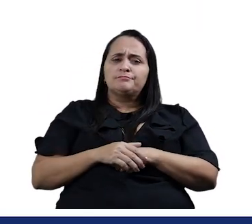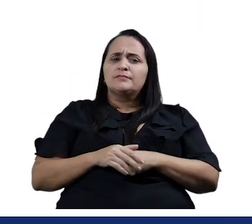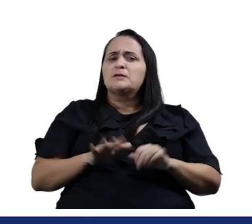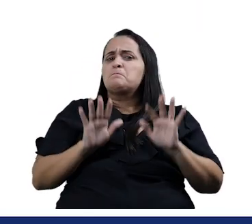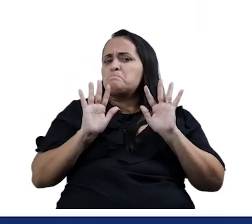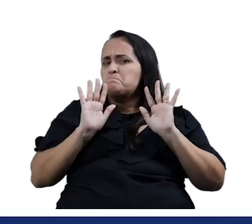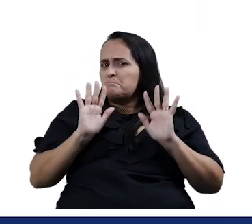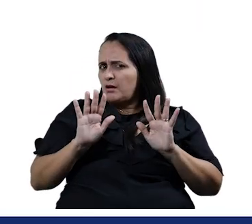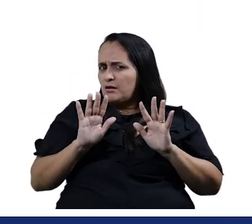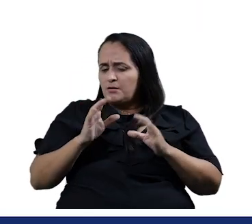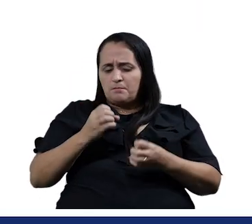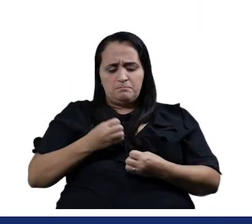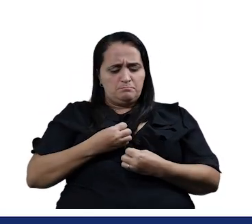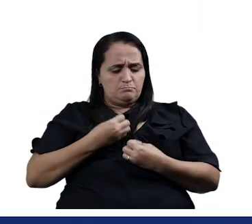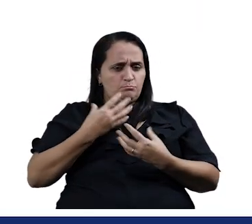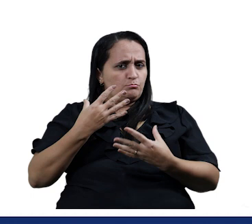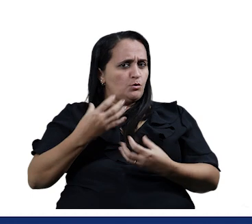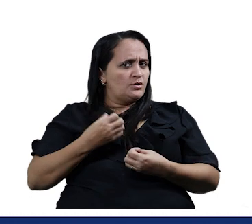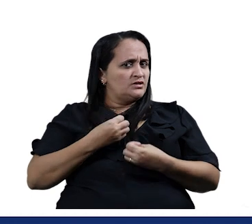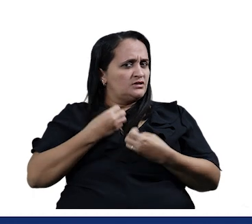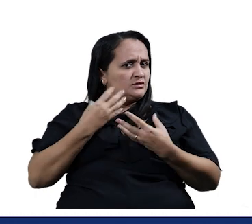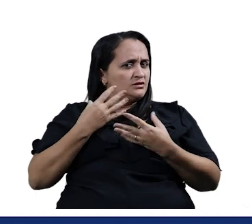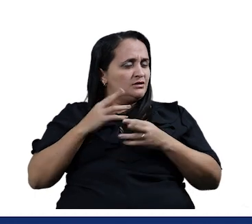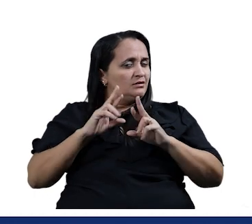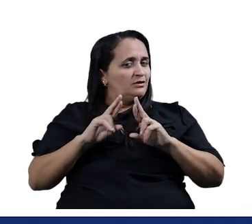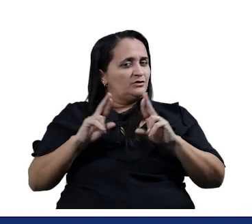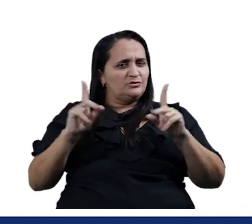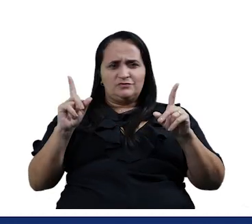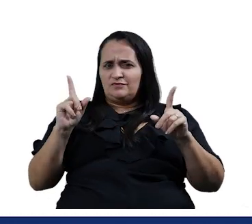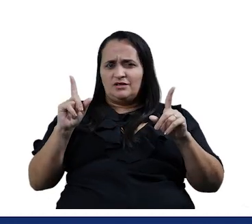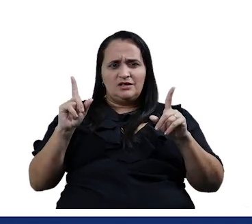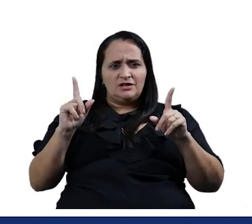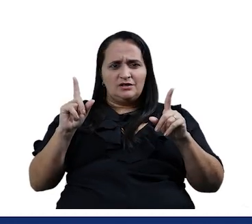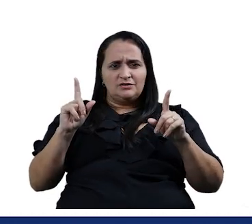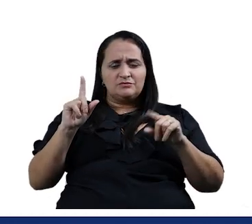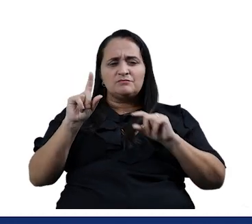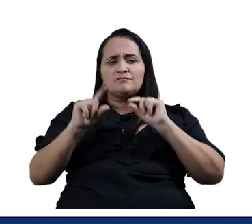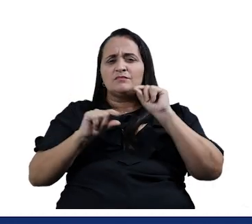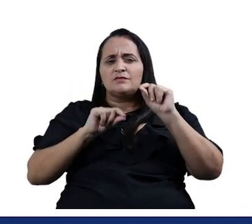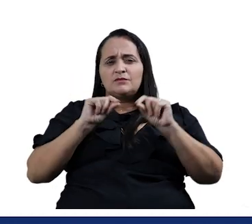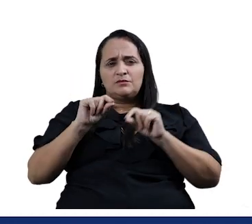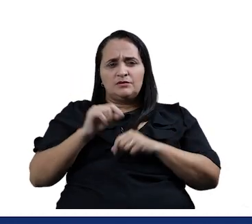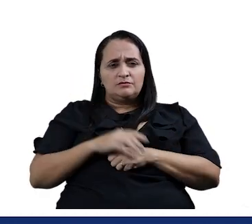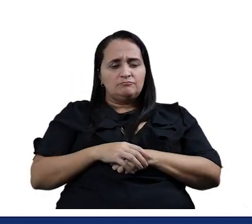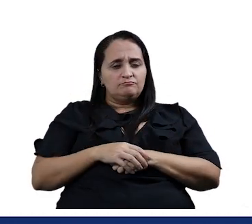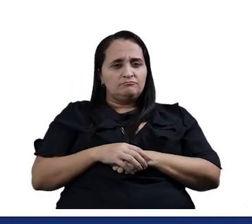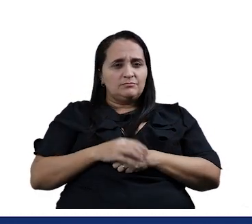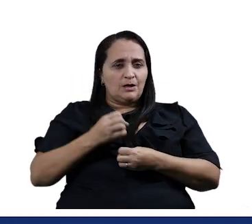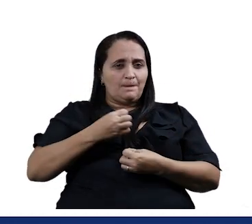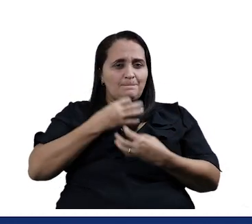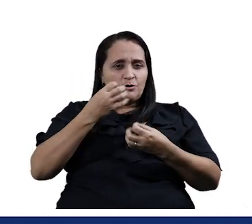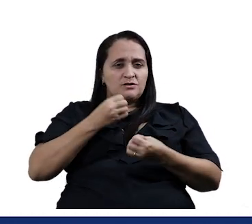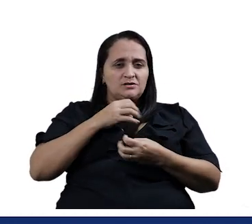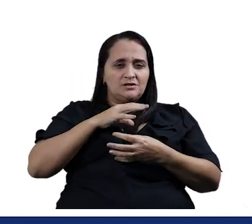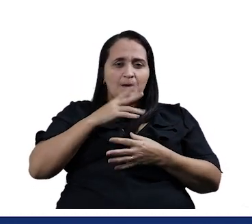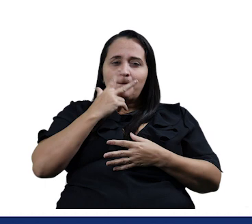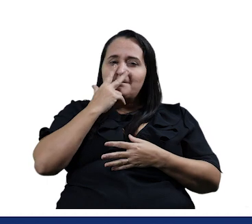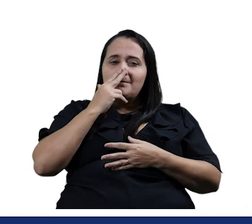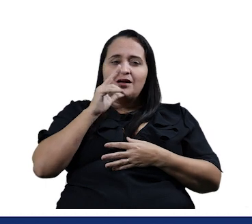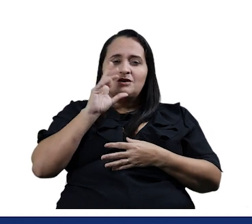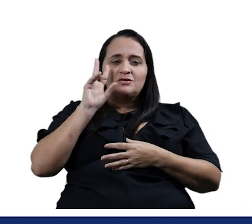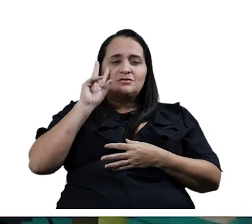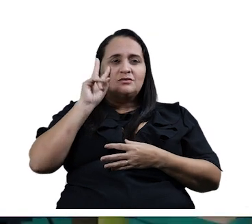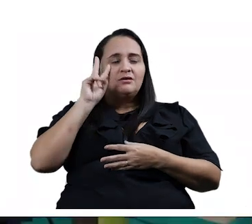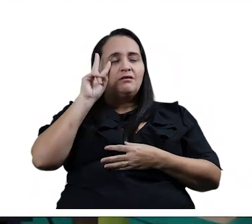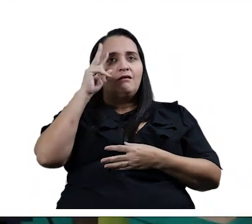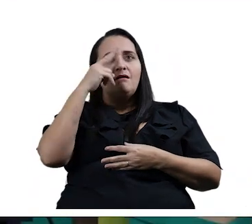da poesia, é diferente. A minha intenção é entreter. O que é o